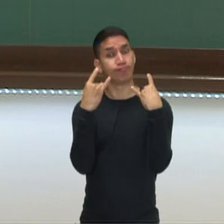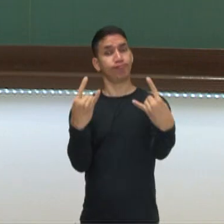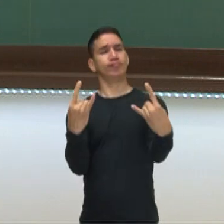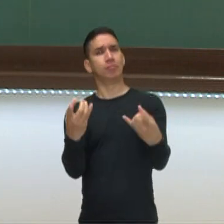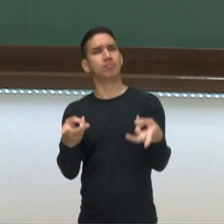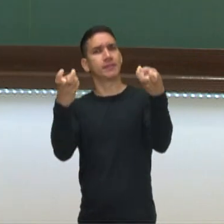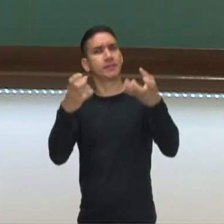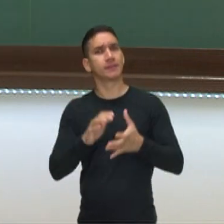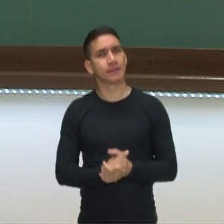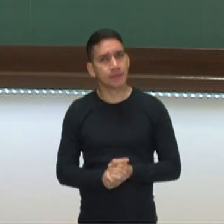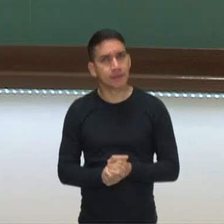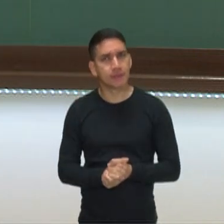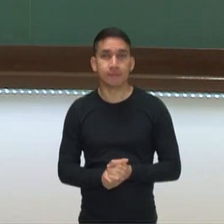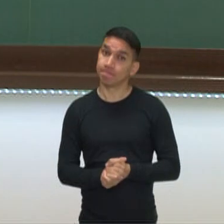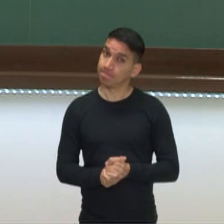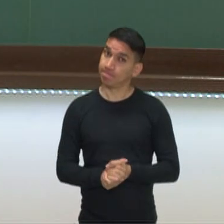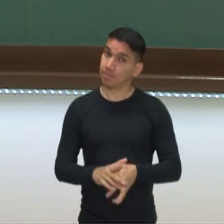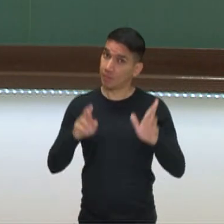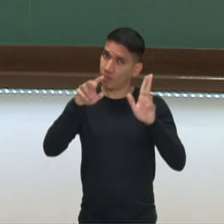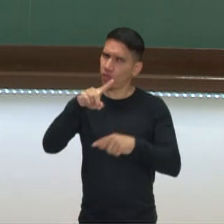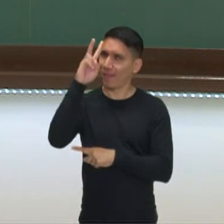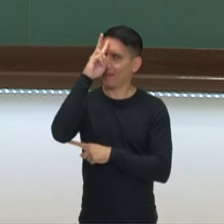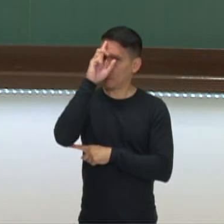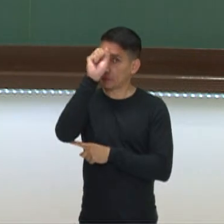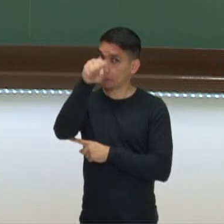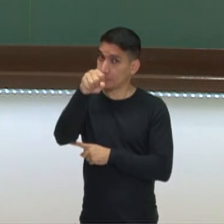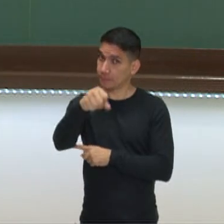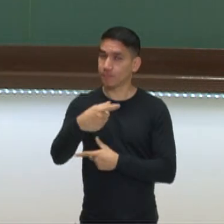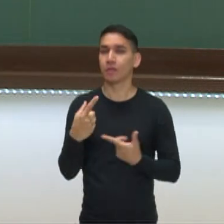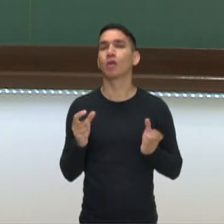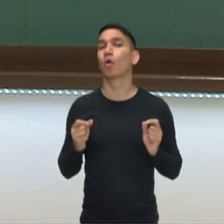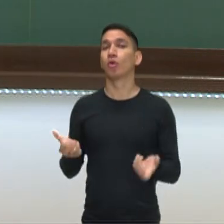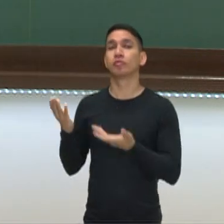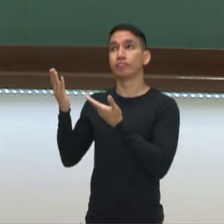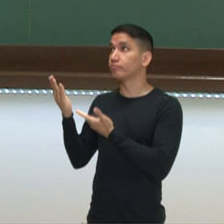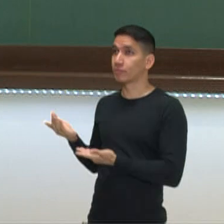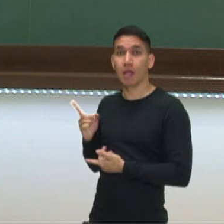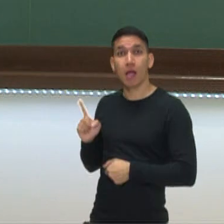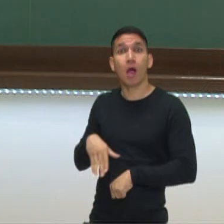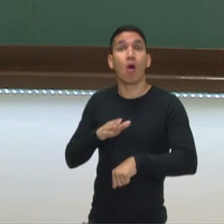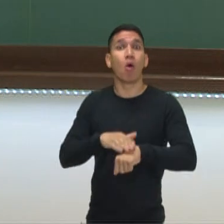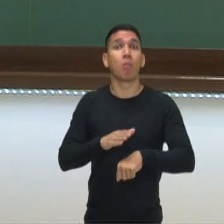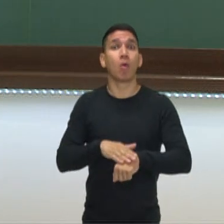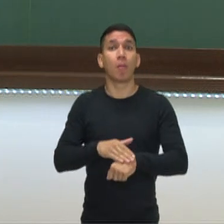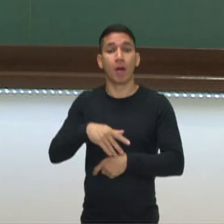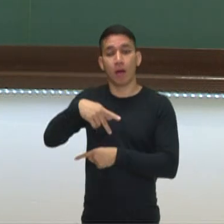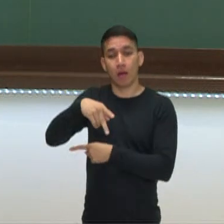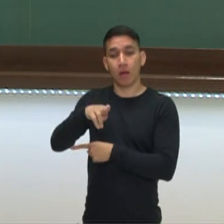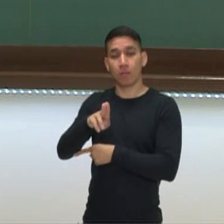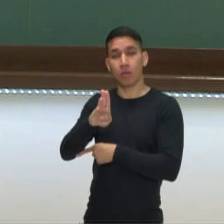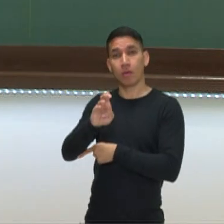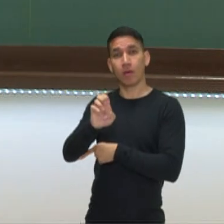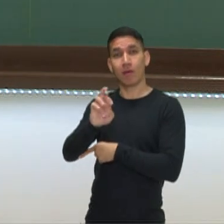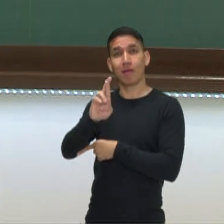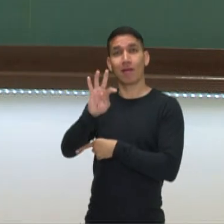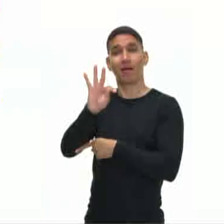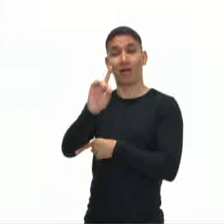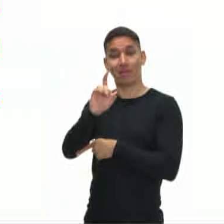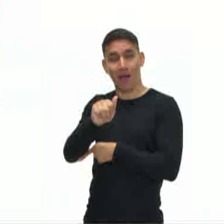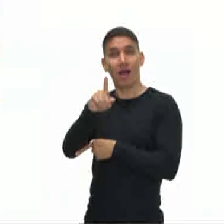evidentes? Espero que você tenha lembrado, né? Que é a partir da puberdade que isso fica mais